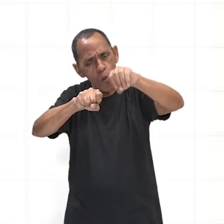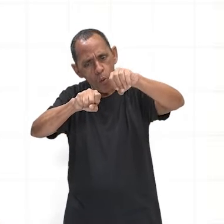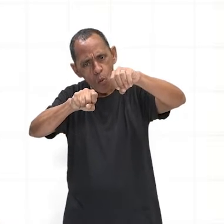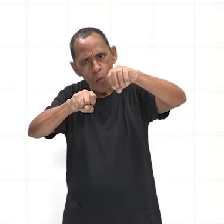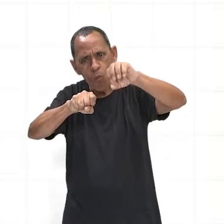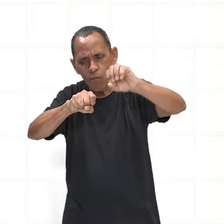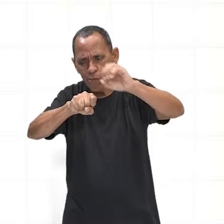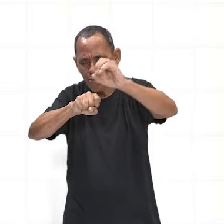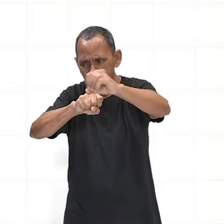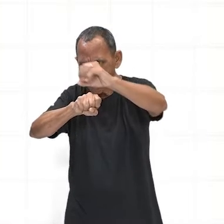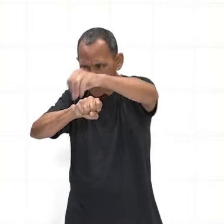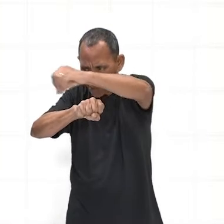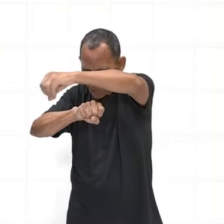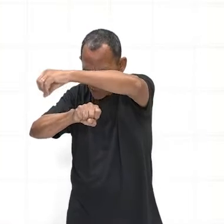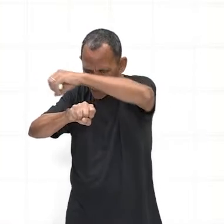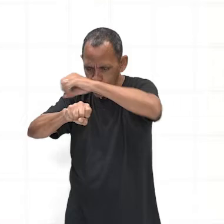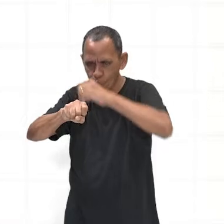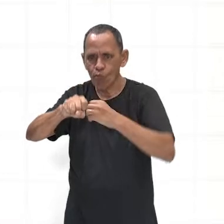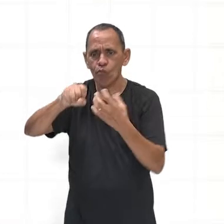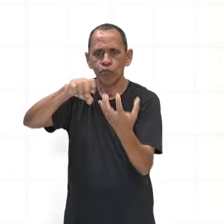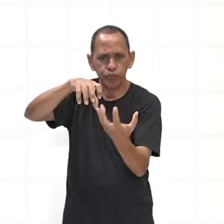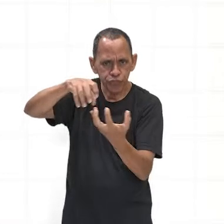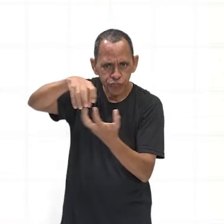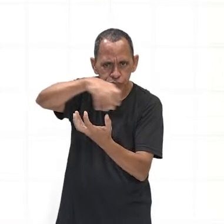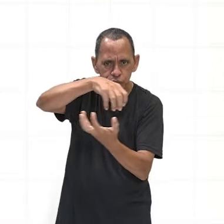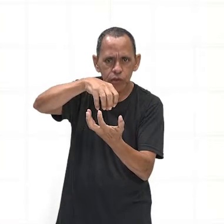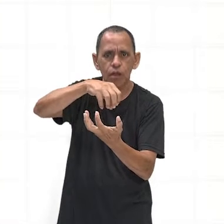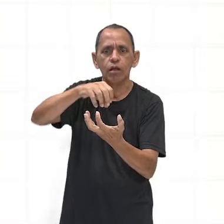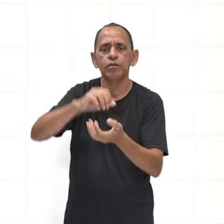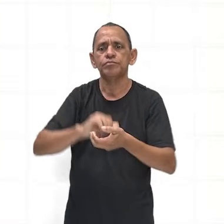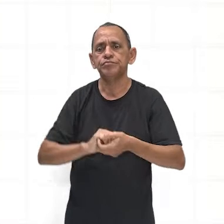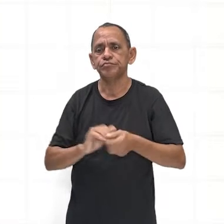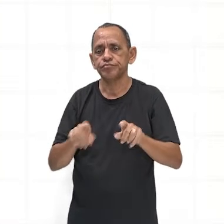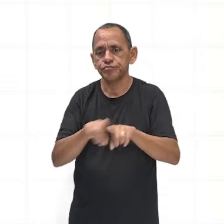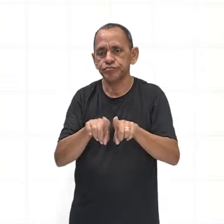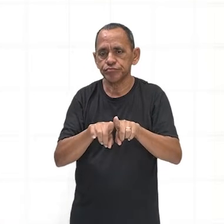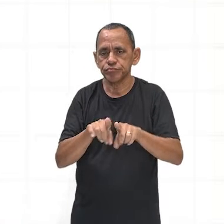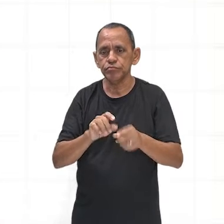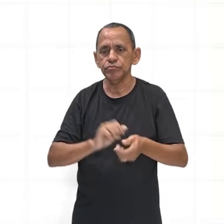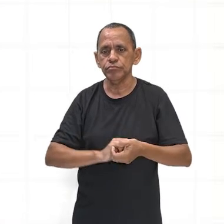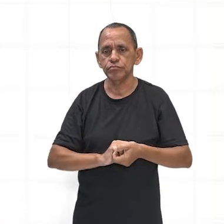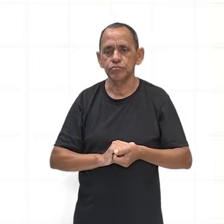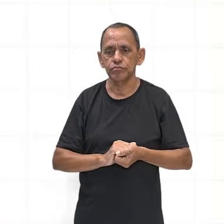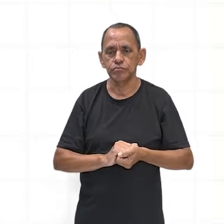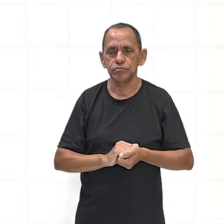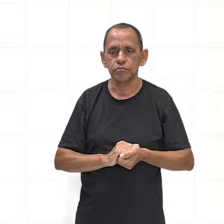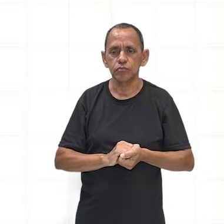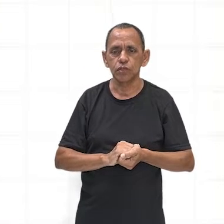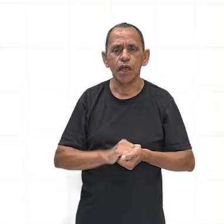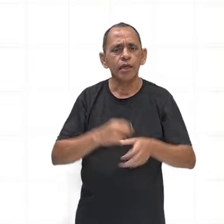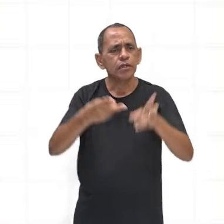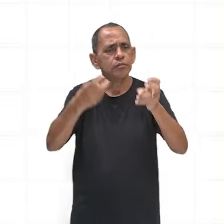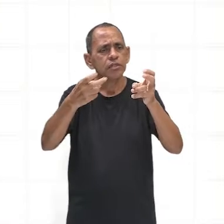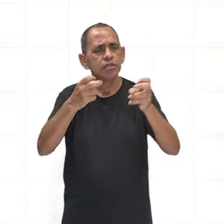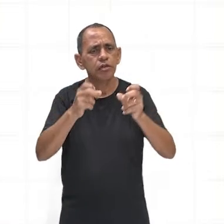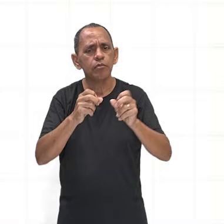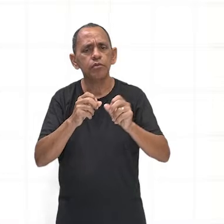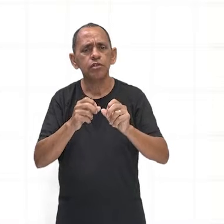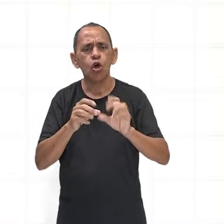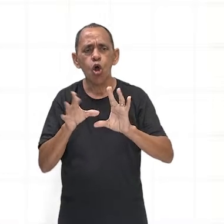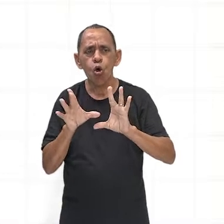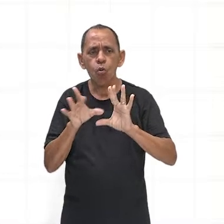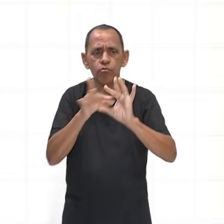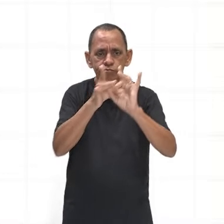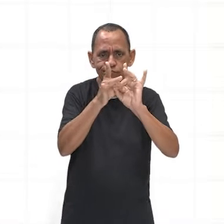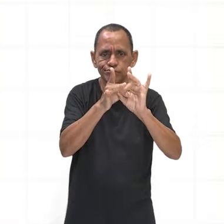olha, da astronomia, tá? Eles viam uma conexão entre o movimento